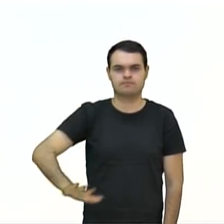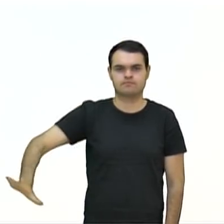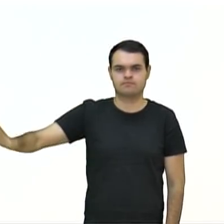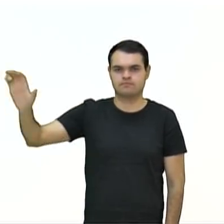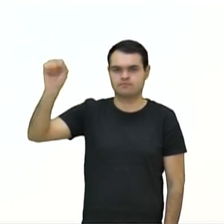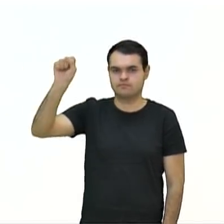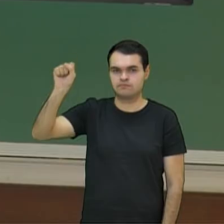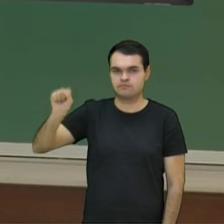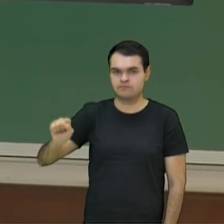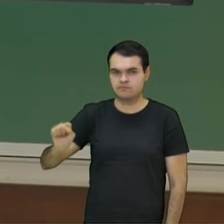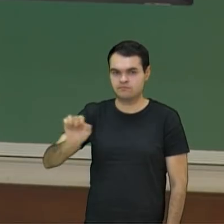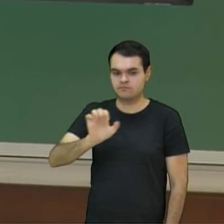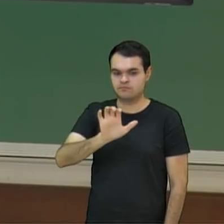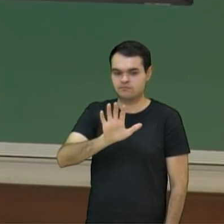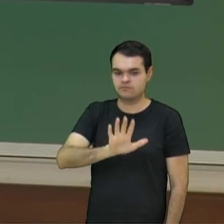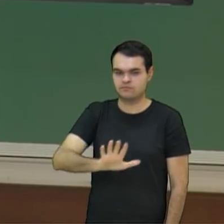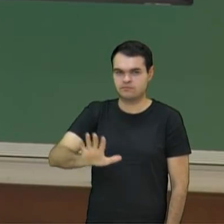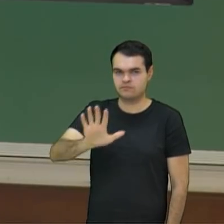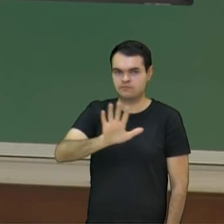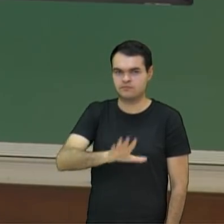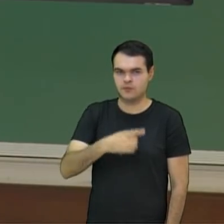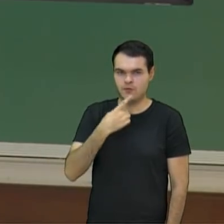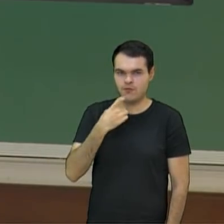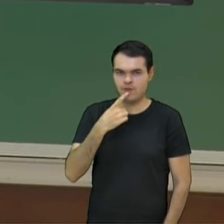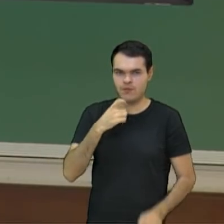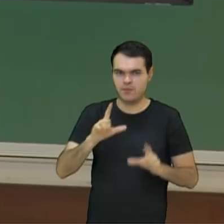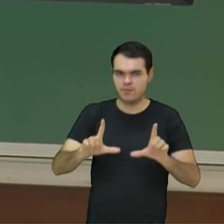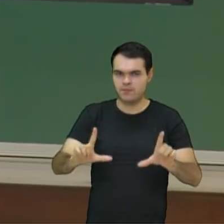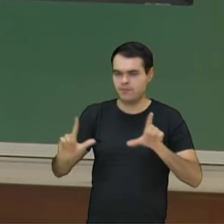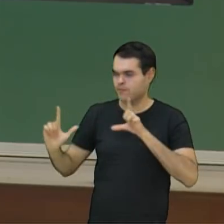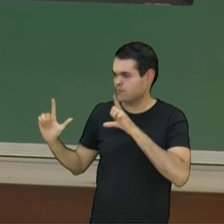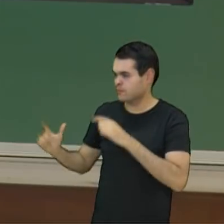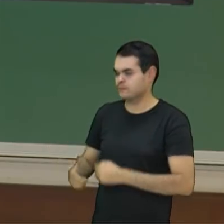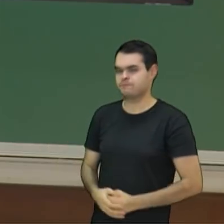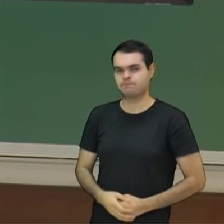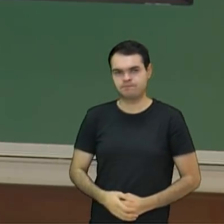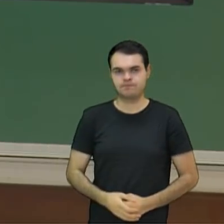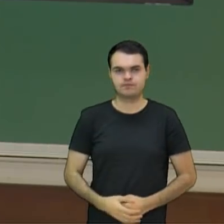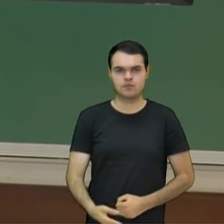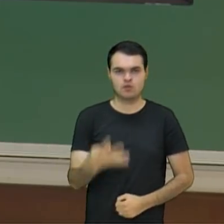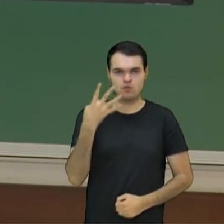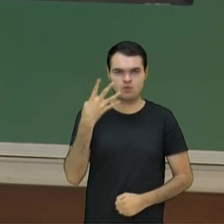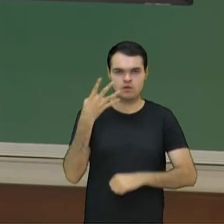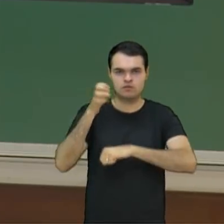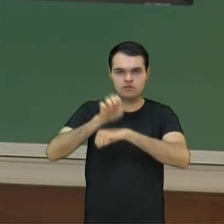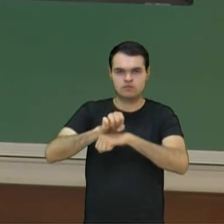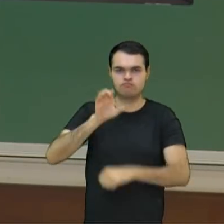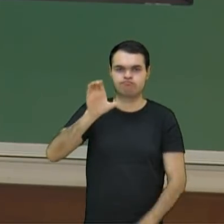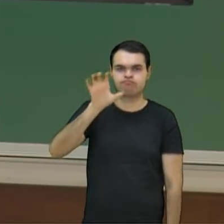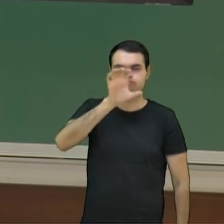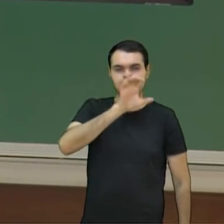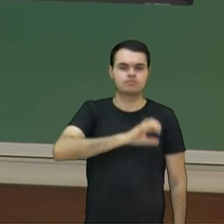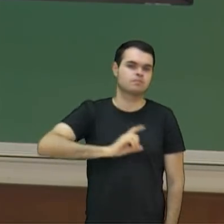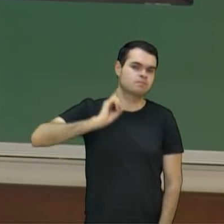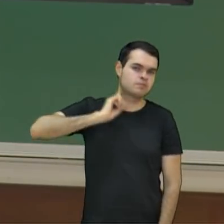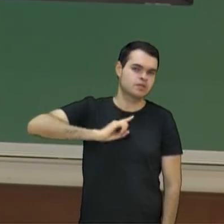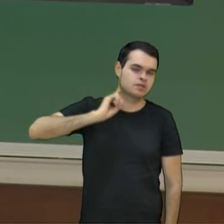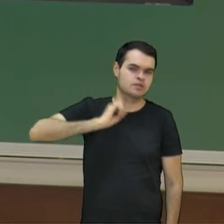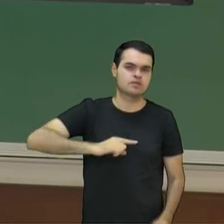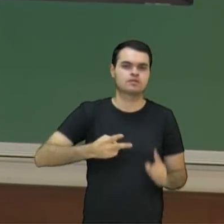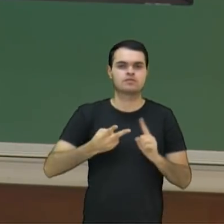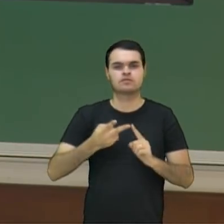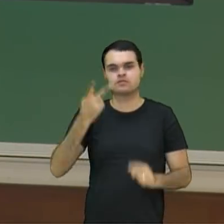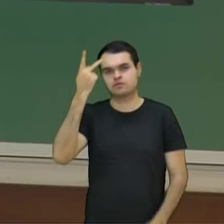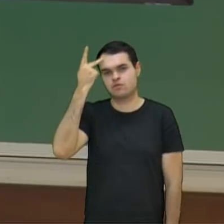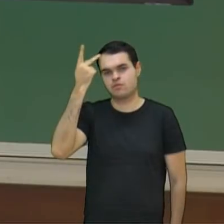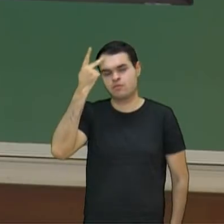região sudeste está ali bonitinha, destacada para vocês. Formada pelos quatro estados, né? Minas Gerais, São Paulo,